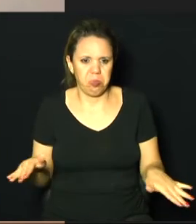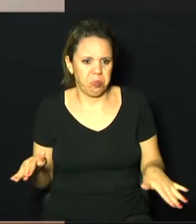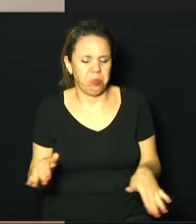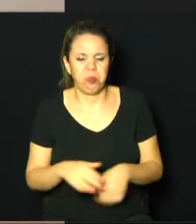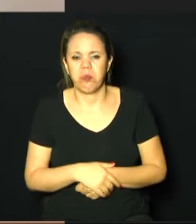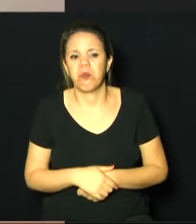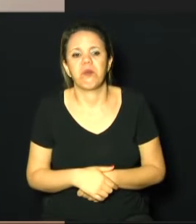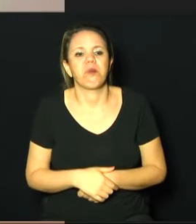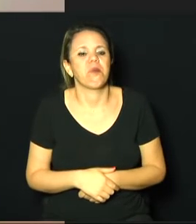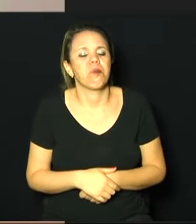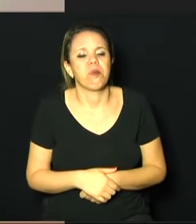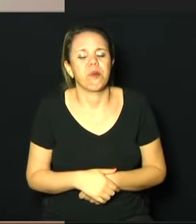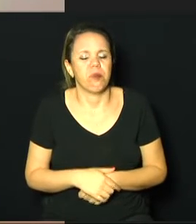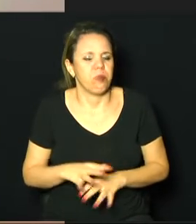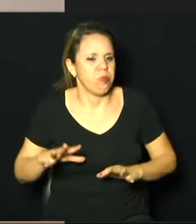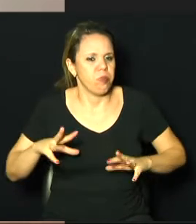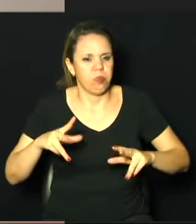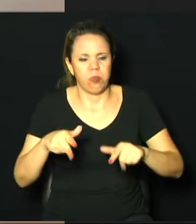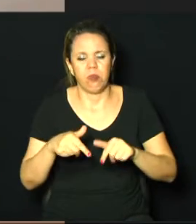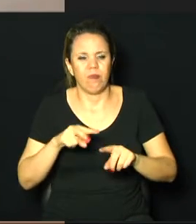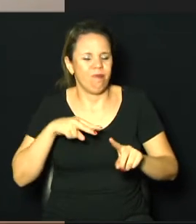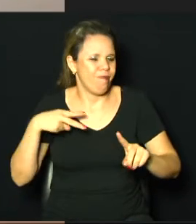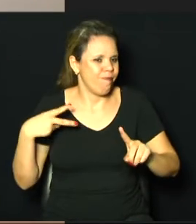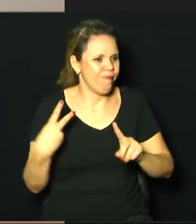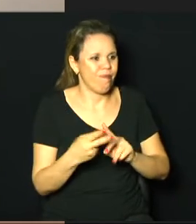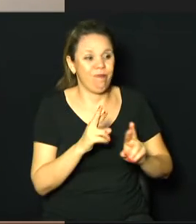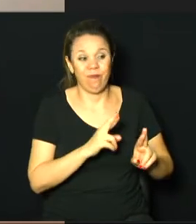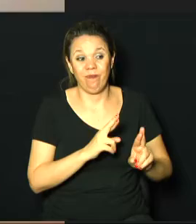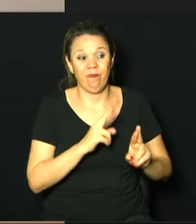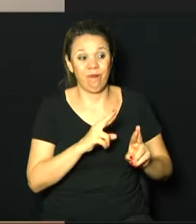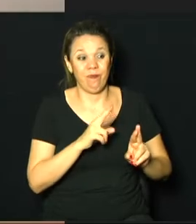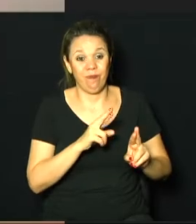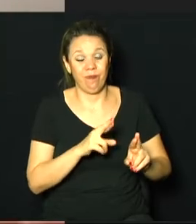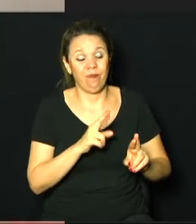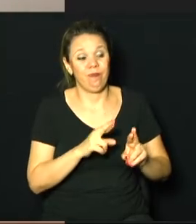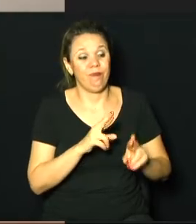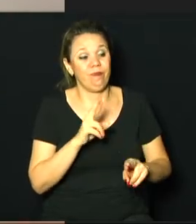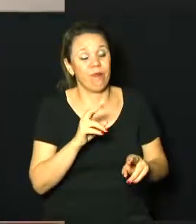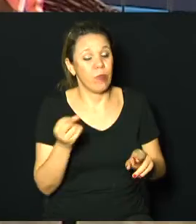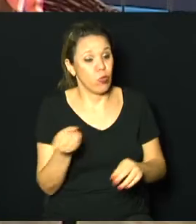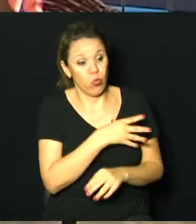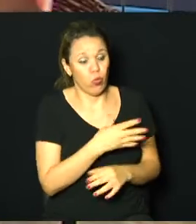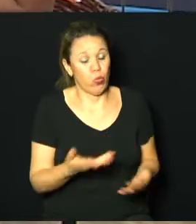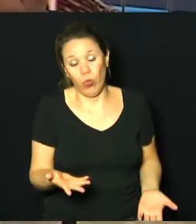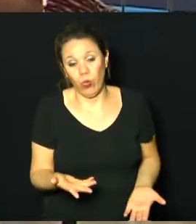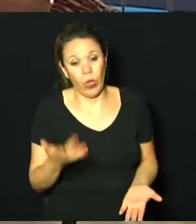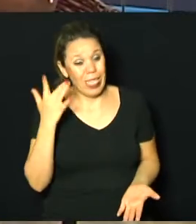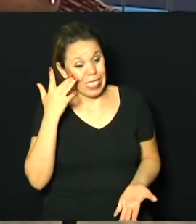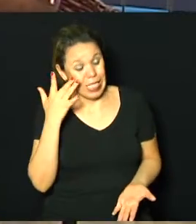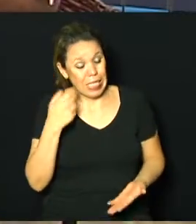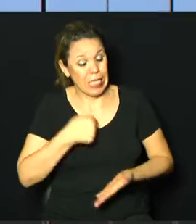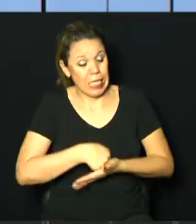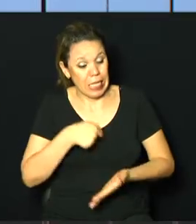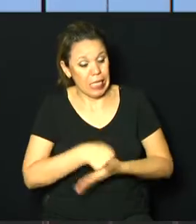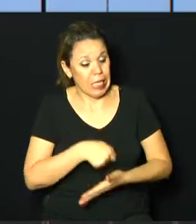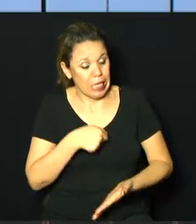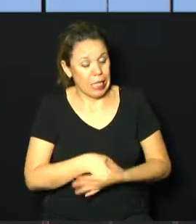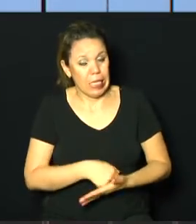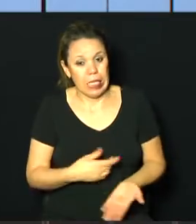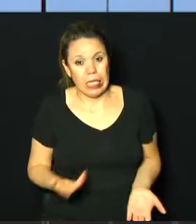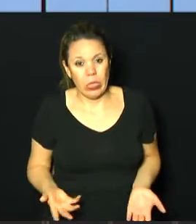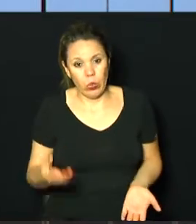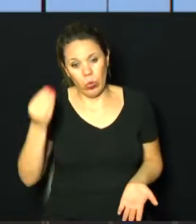Sem colocar toda uma expectativa muito grande em cima desse novo. Não ficar se Né? cobrando, não ficar